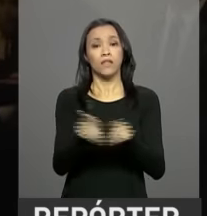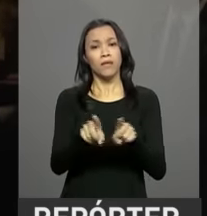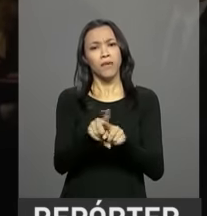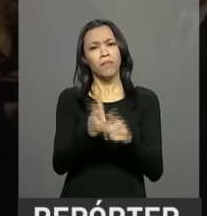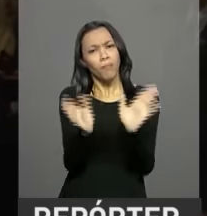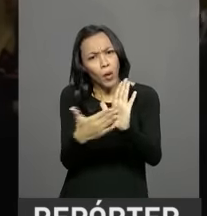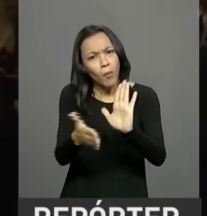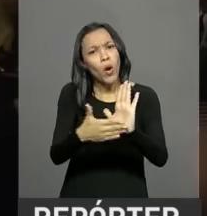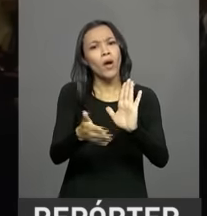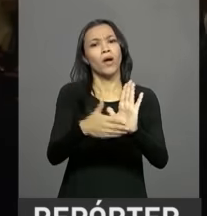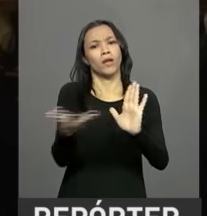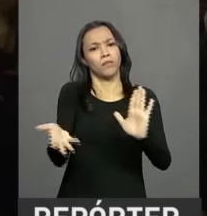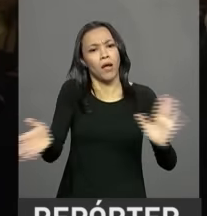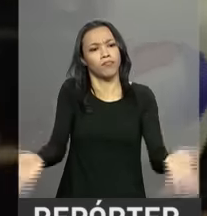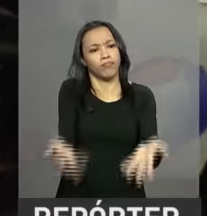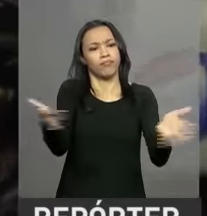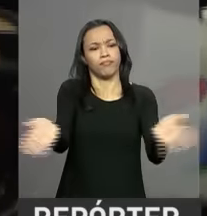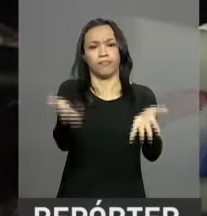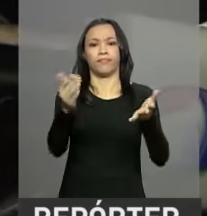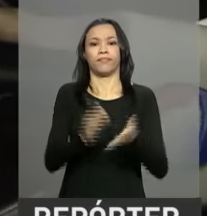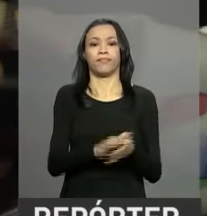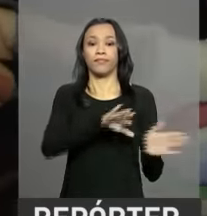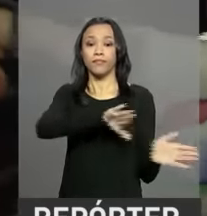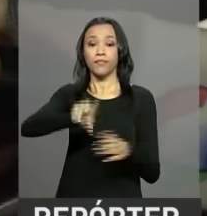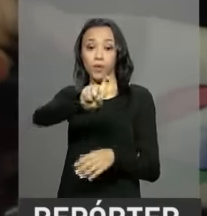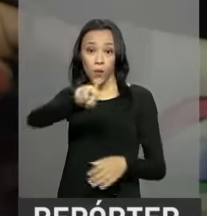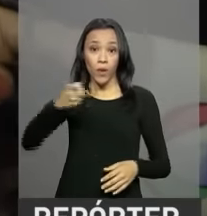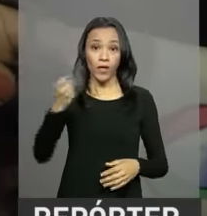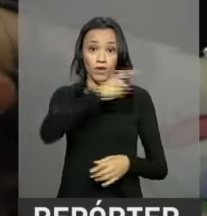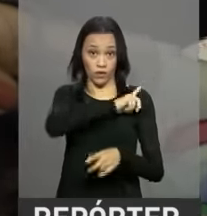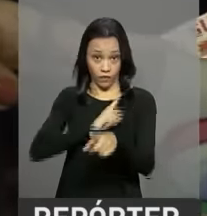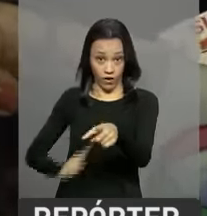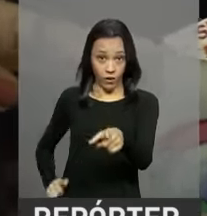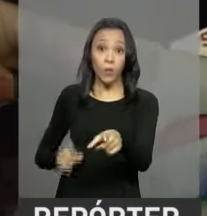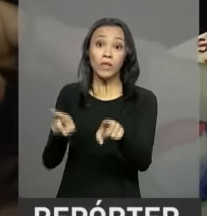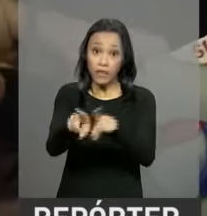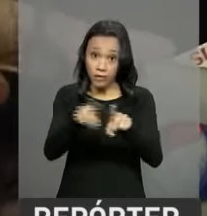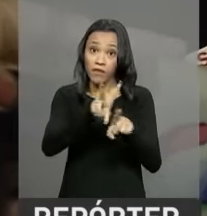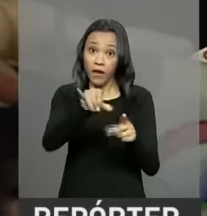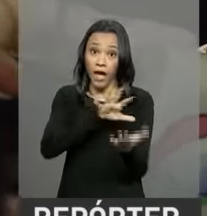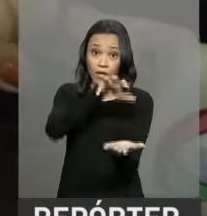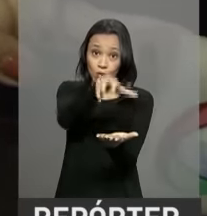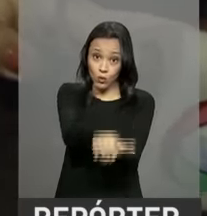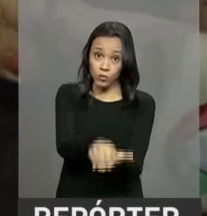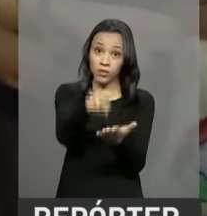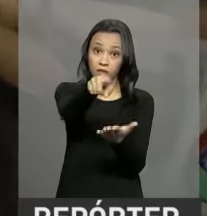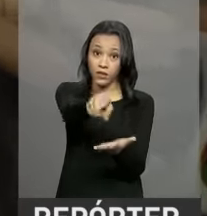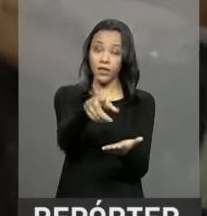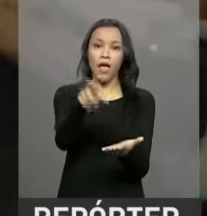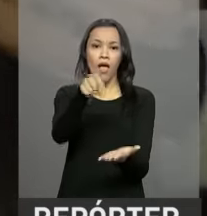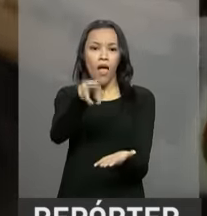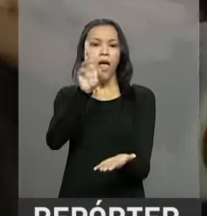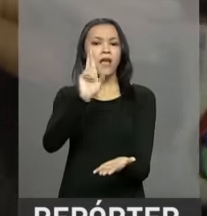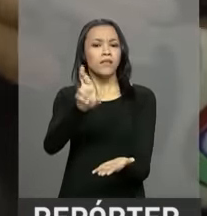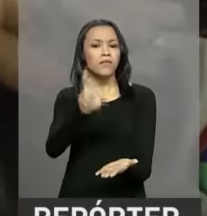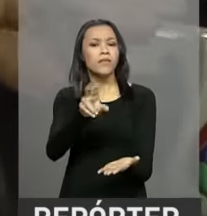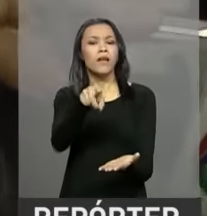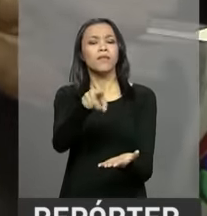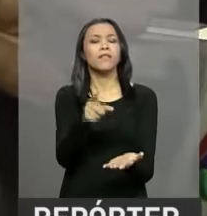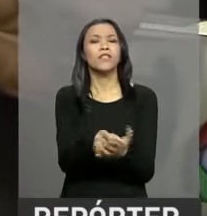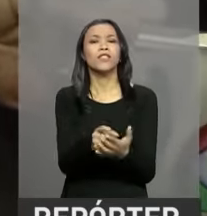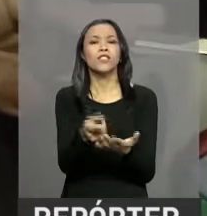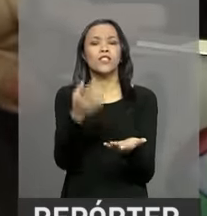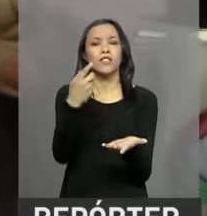renda independente do Bolsa Família Governador Moreira Franco vai assumir o cargo na presidência responsável pelas concessões à iniciativa